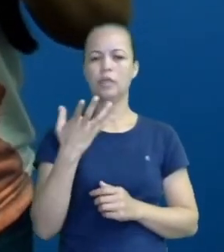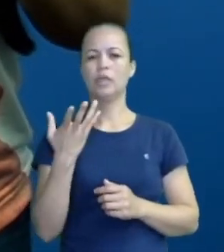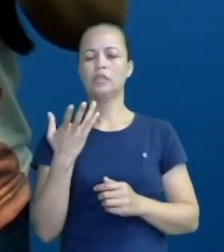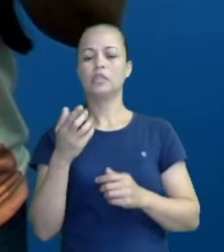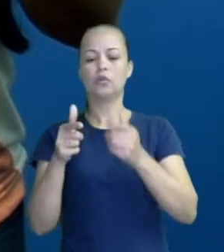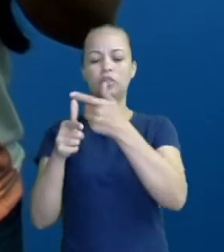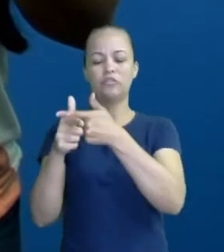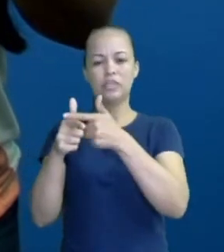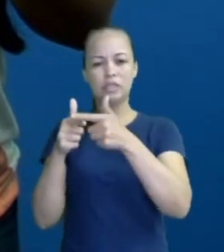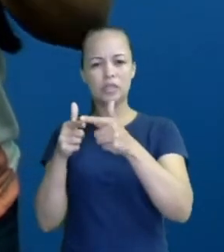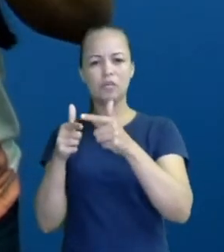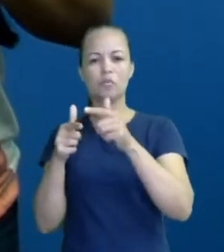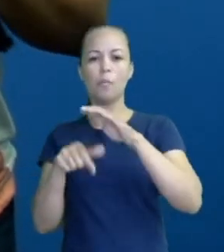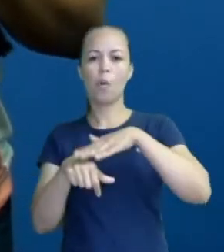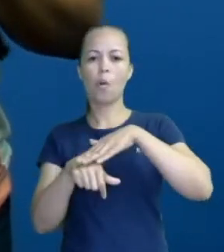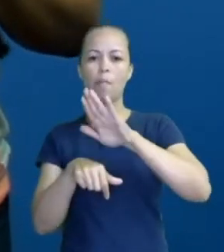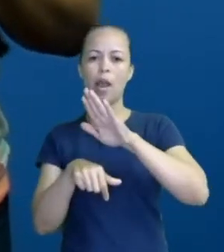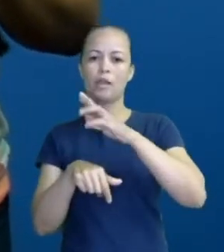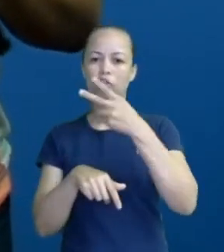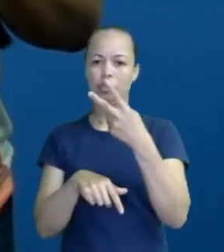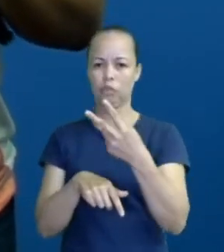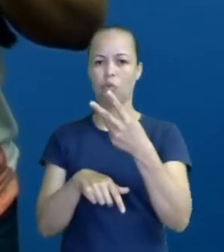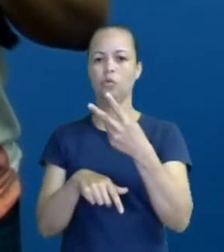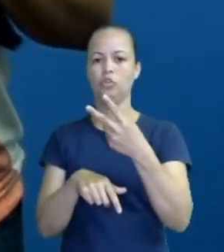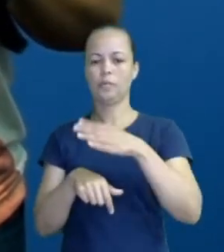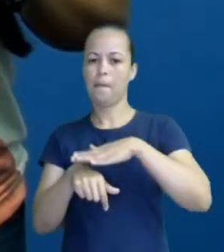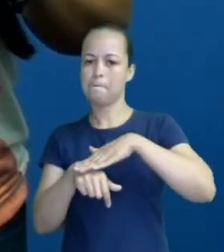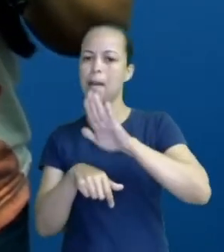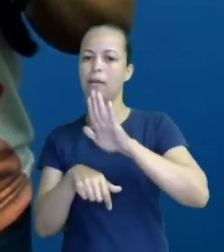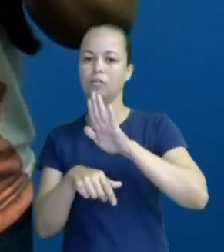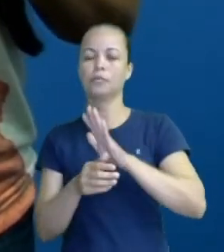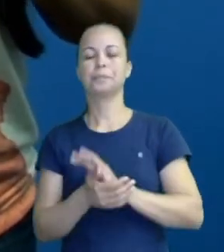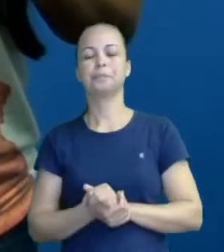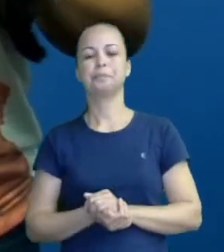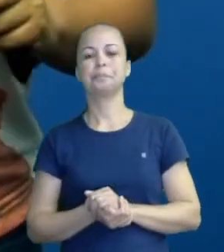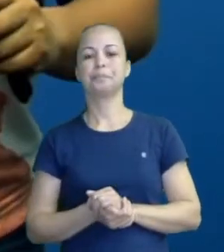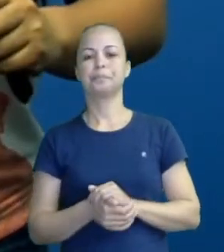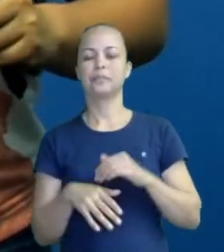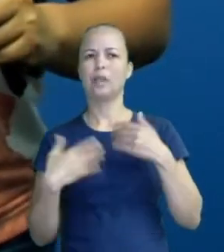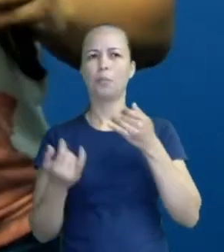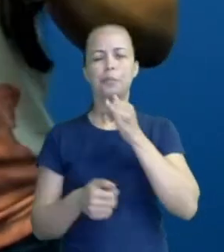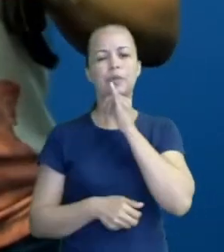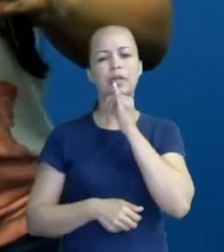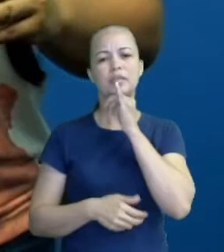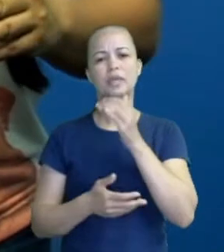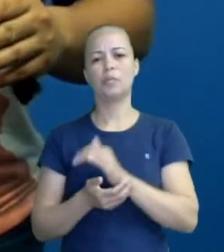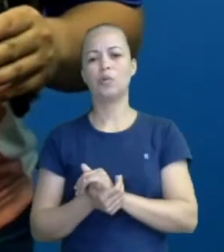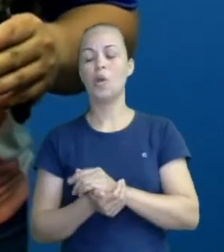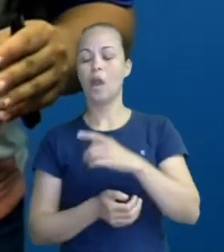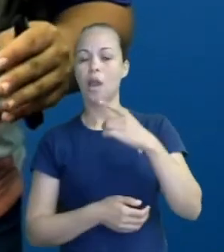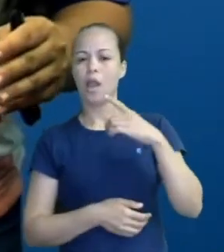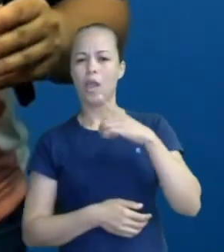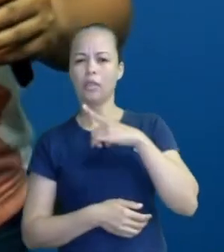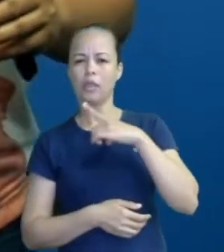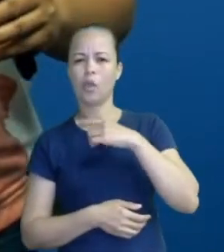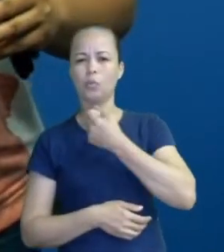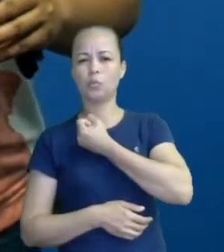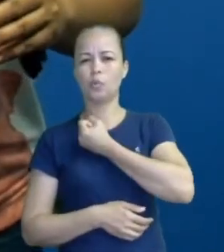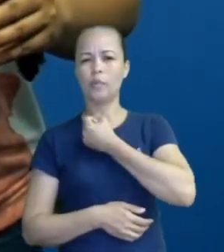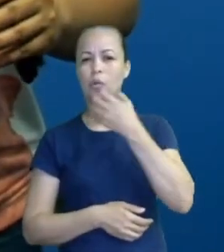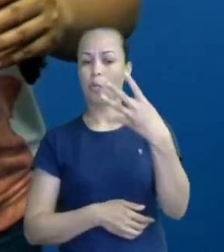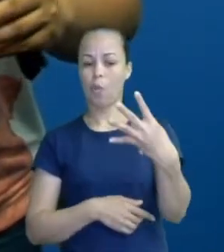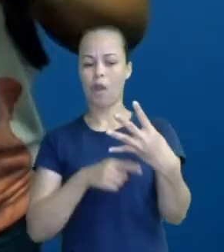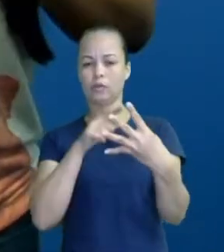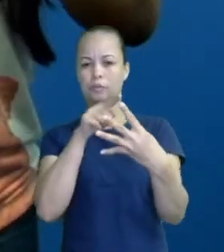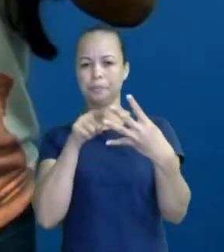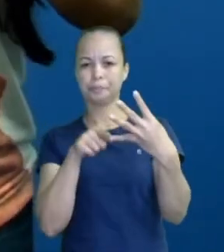por mais de 2 números, tá certo? Então, por exemplo, eu tenho o número 4.